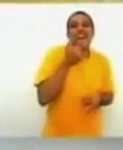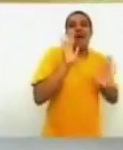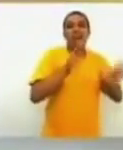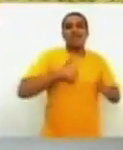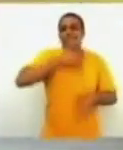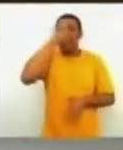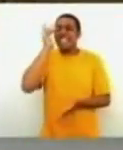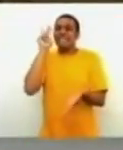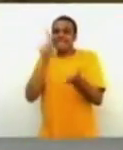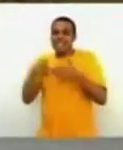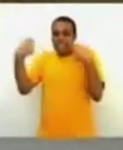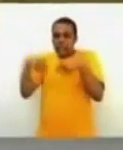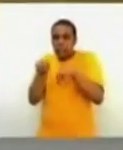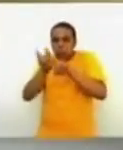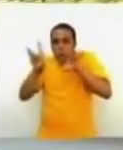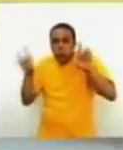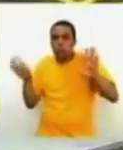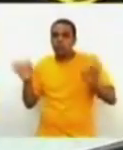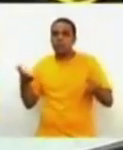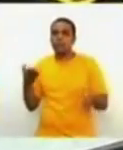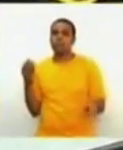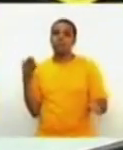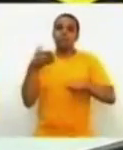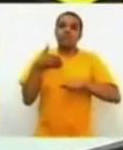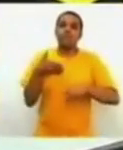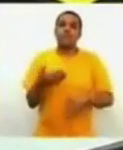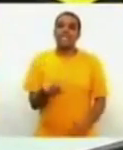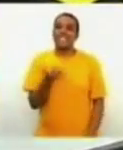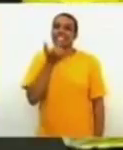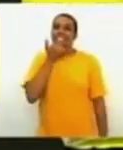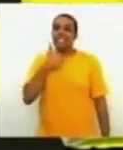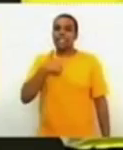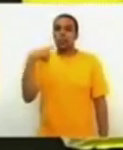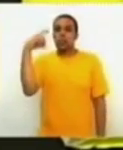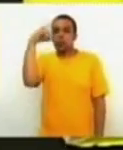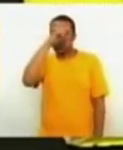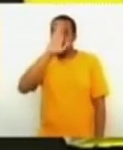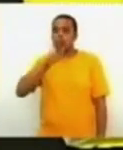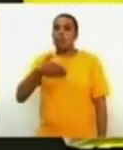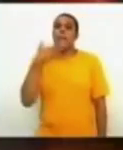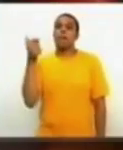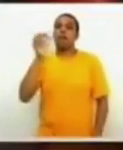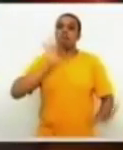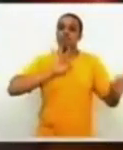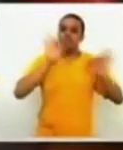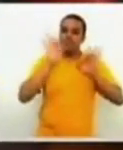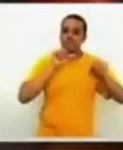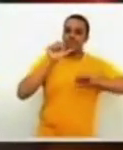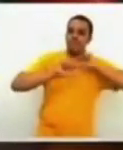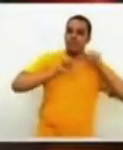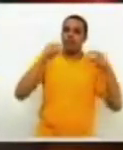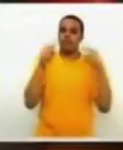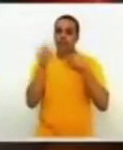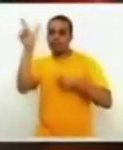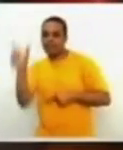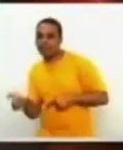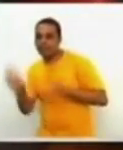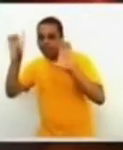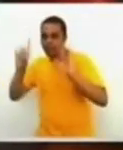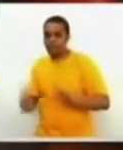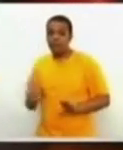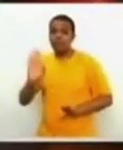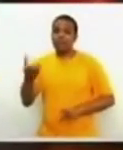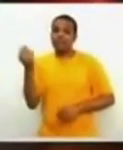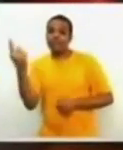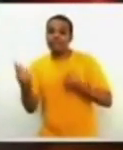que precisam de recursos especiais, a adaptação é o melhor caminho. Essas crianças, elas, né, têm às vezes